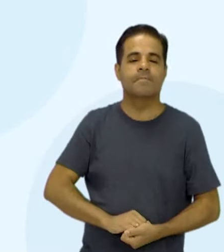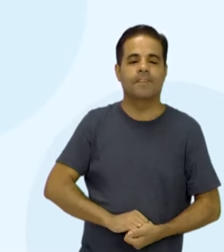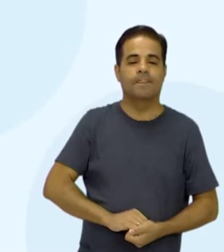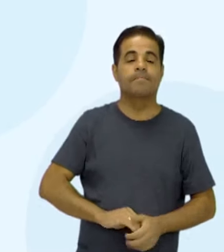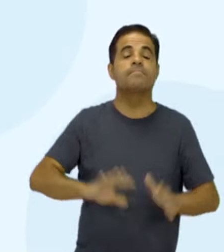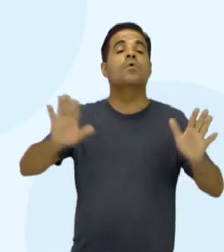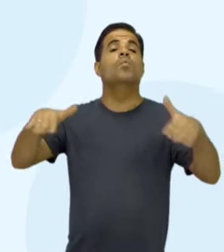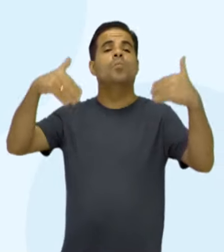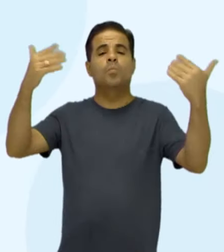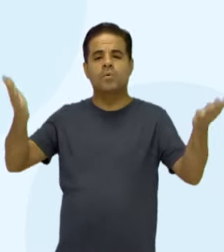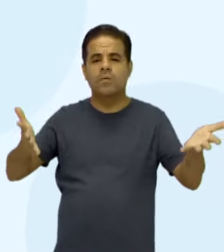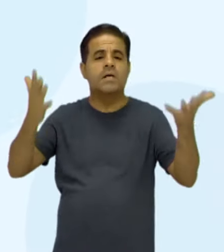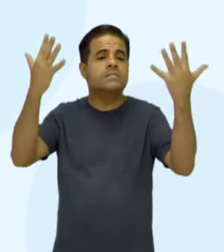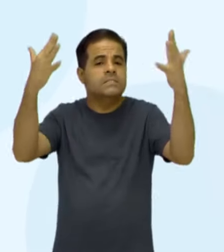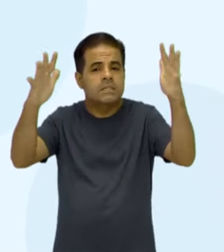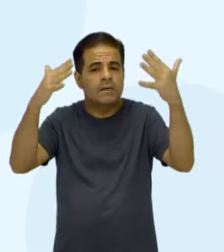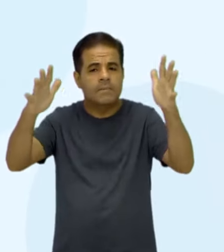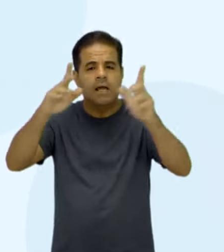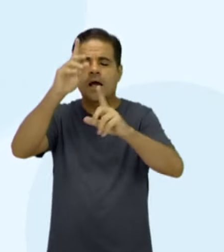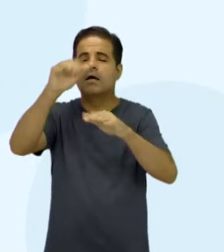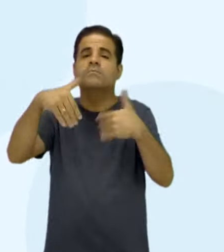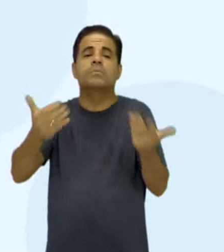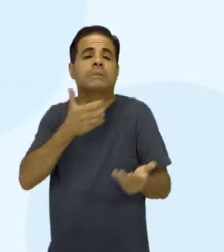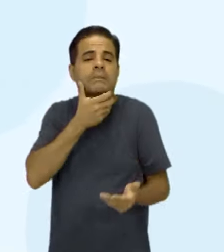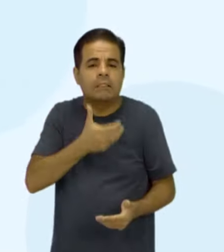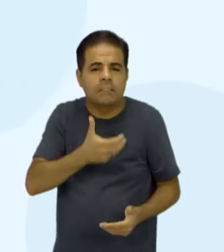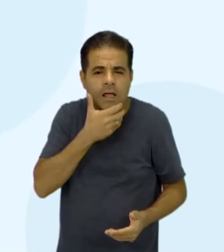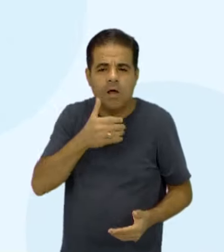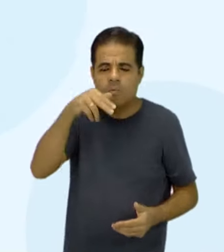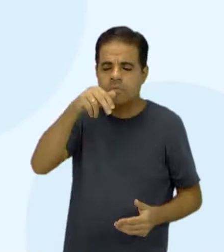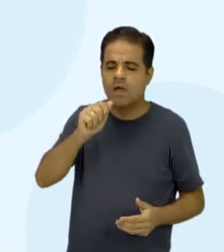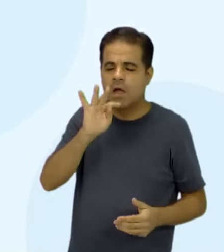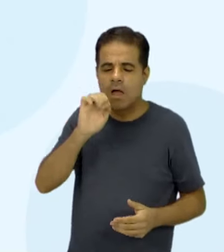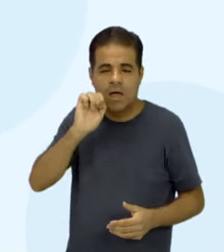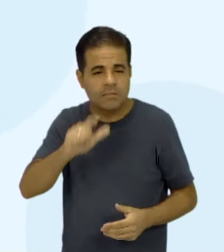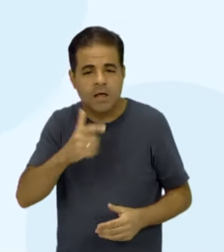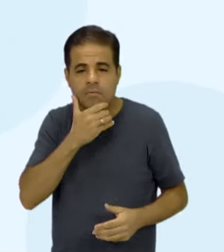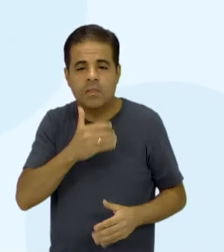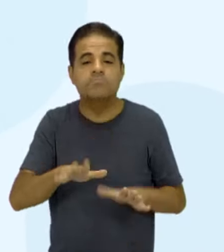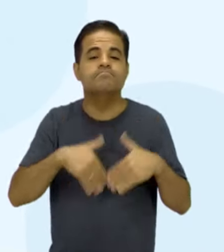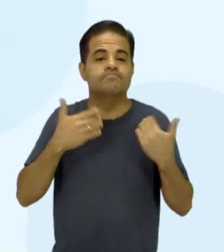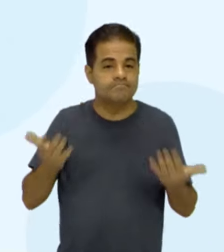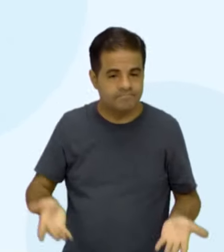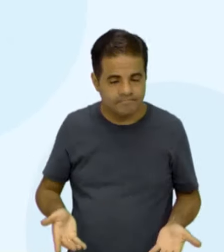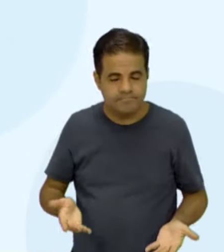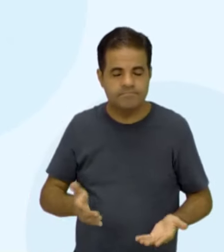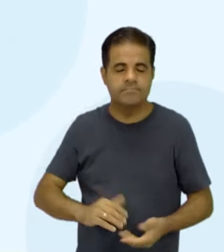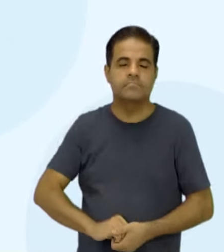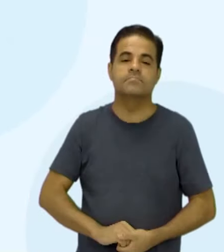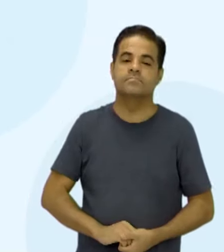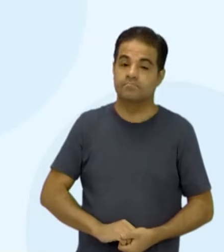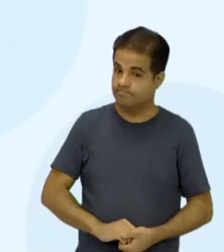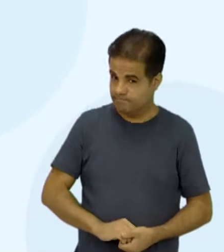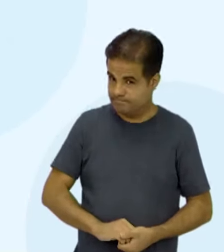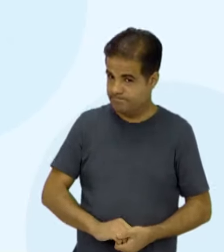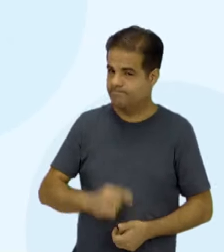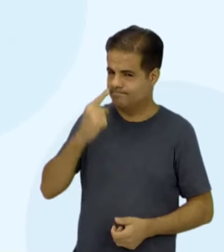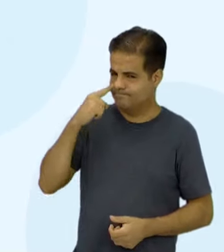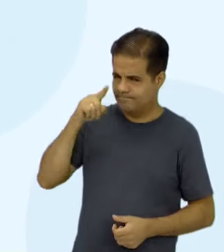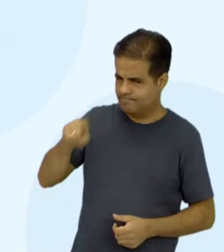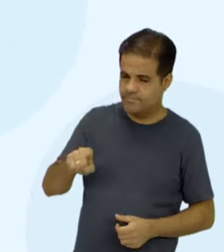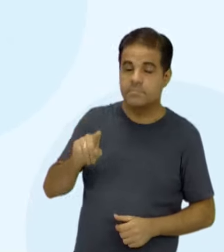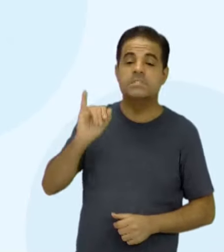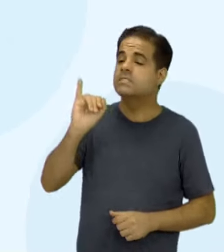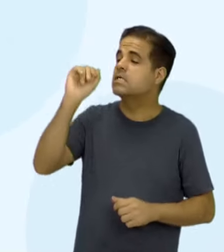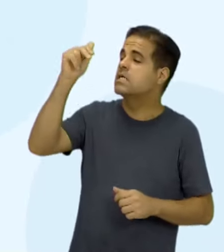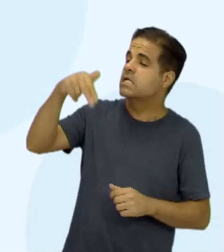quando é celebrado o natal e te celebrated in December e olha só que legal